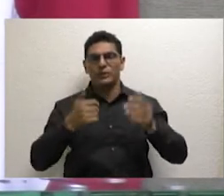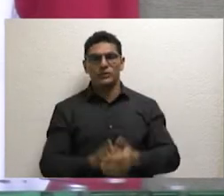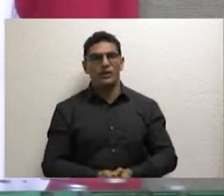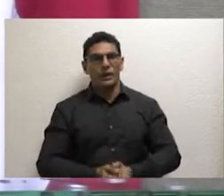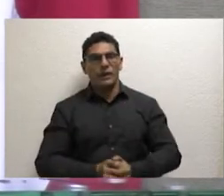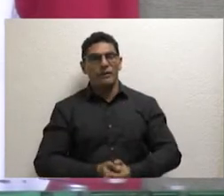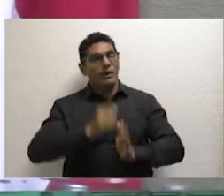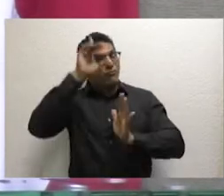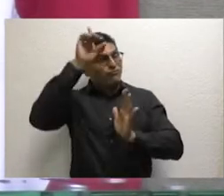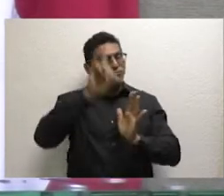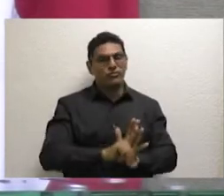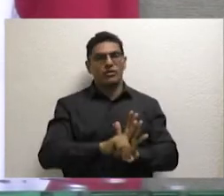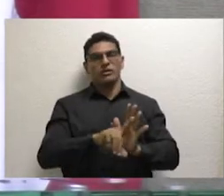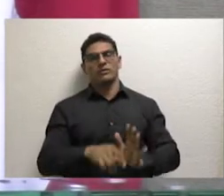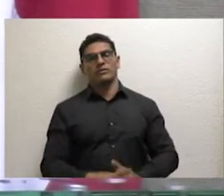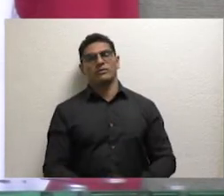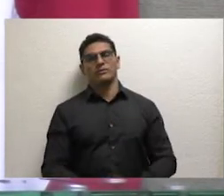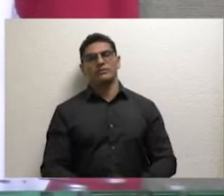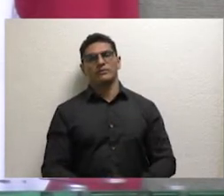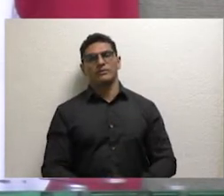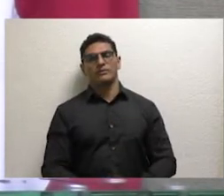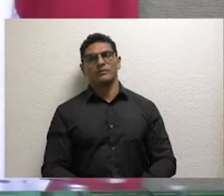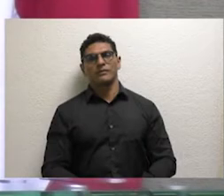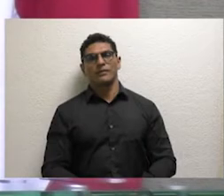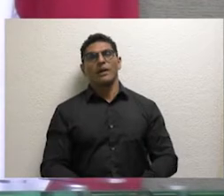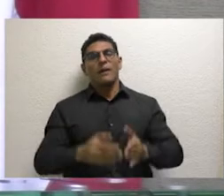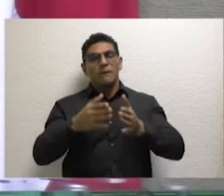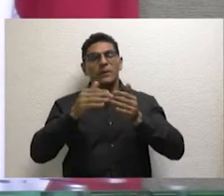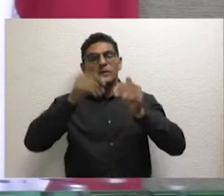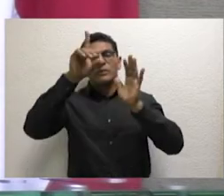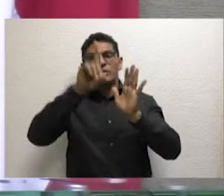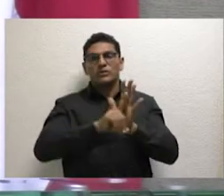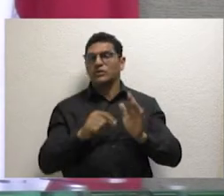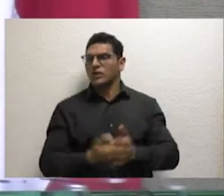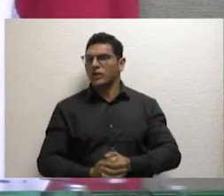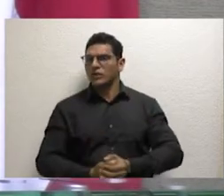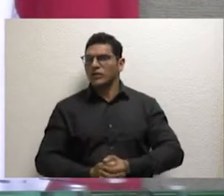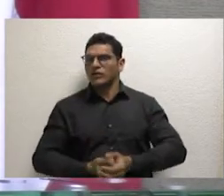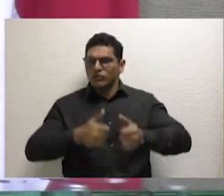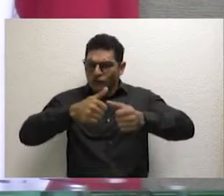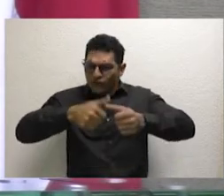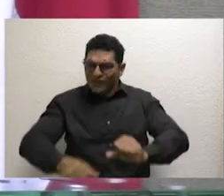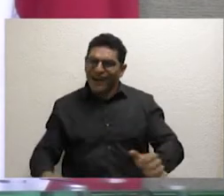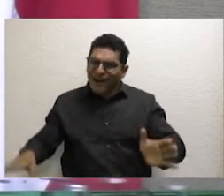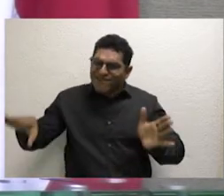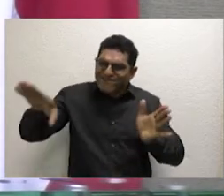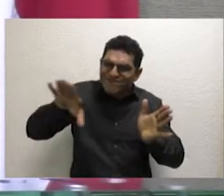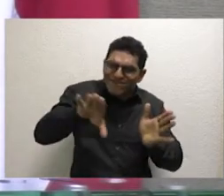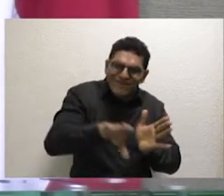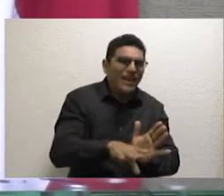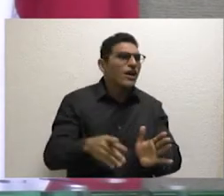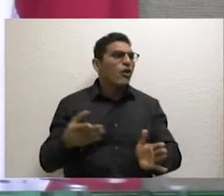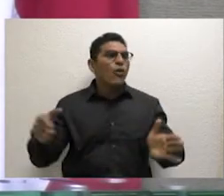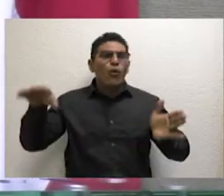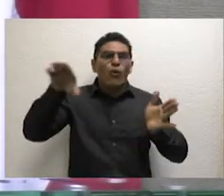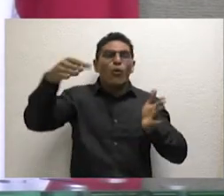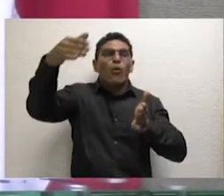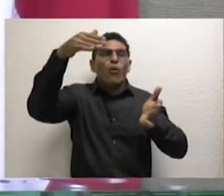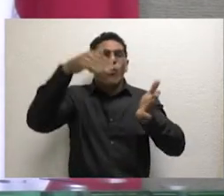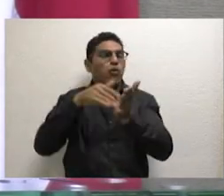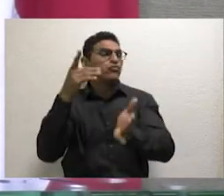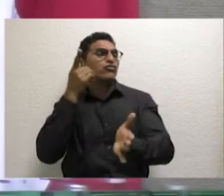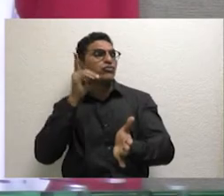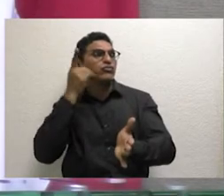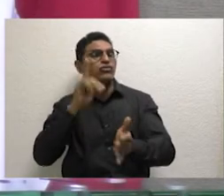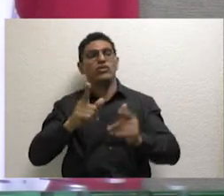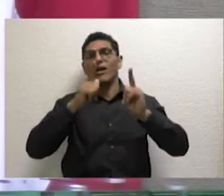direitos pedir pelos seus direitos e nós vamos ficar até o último momento a